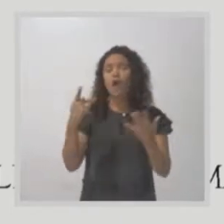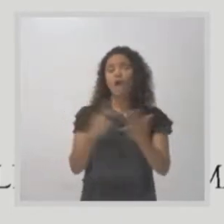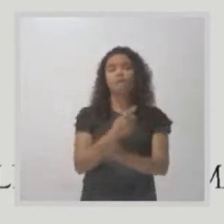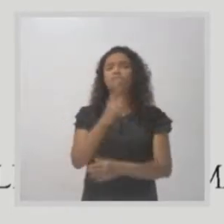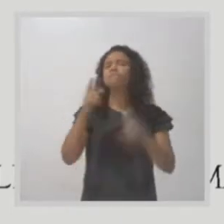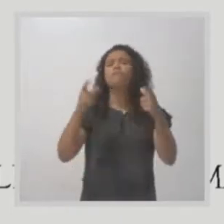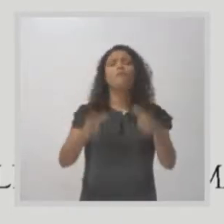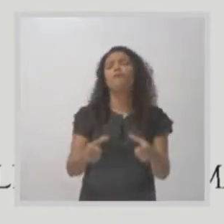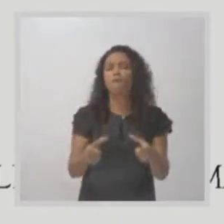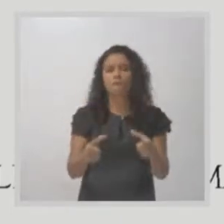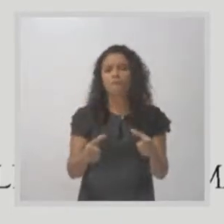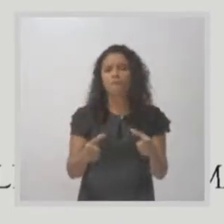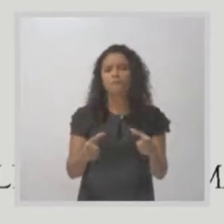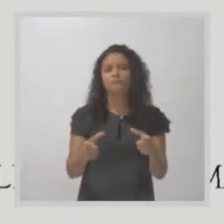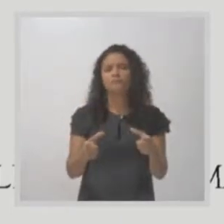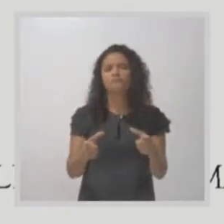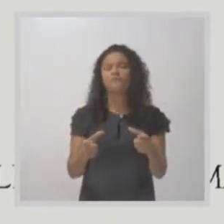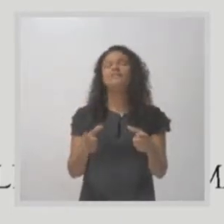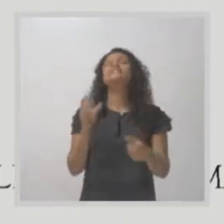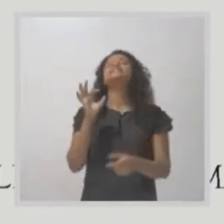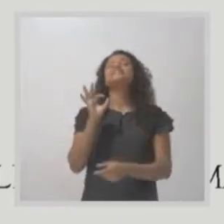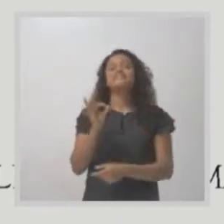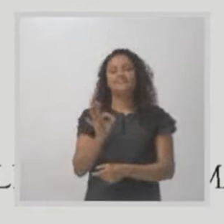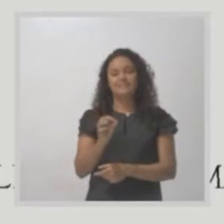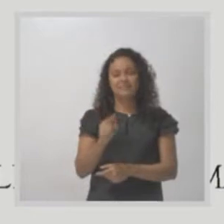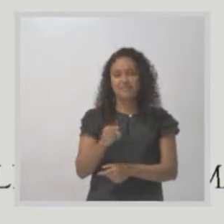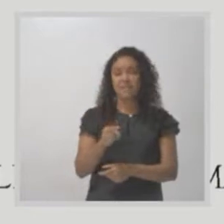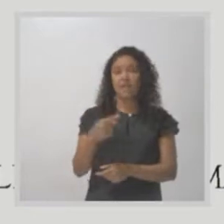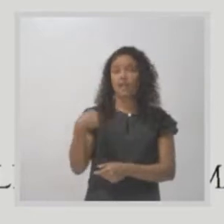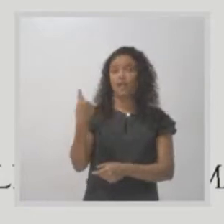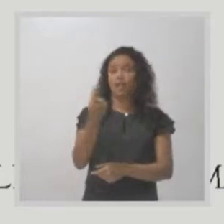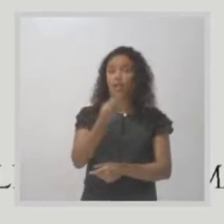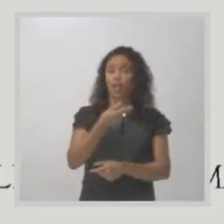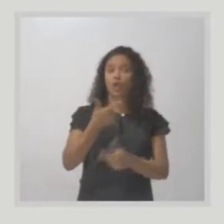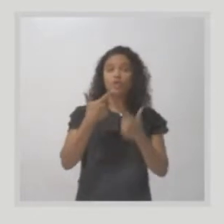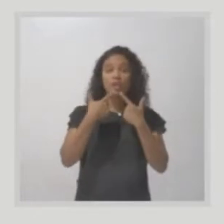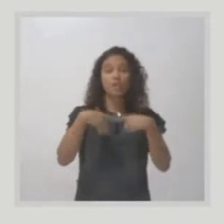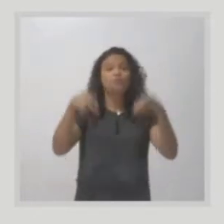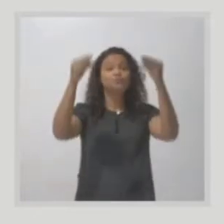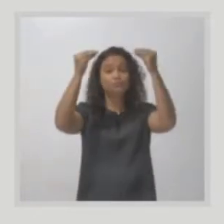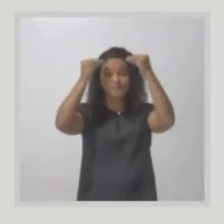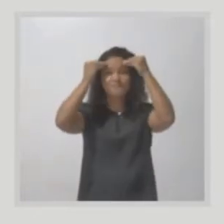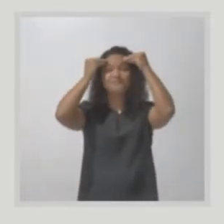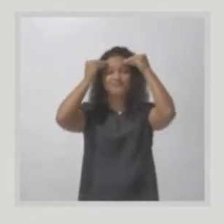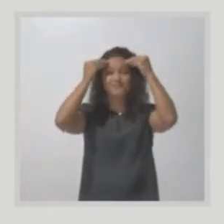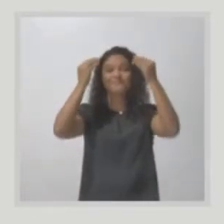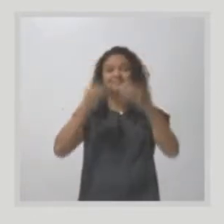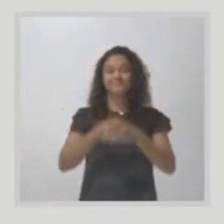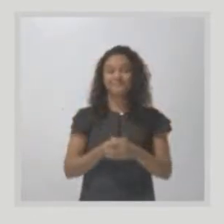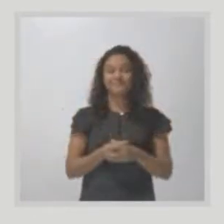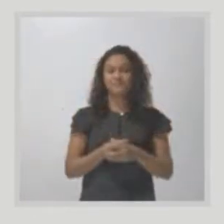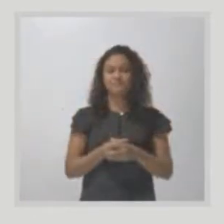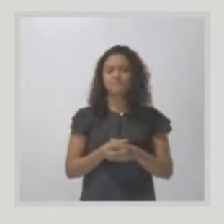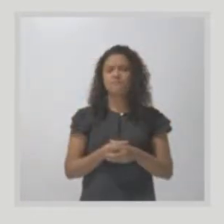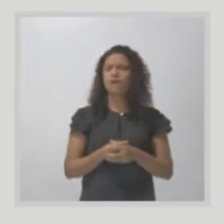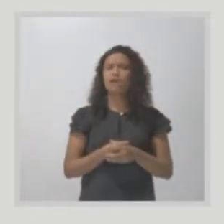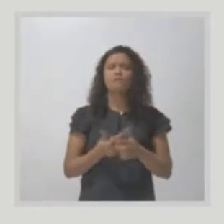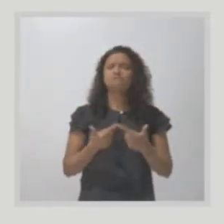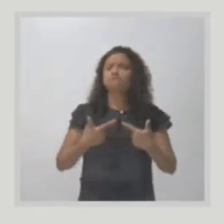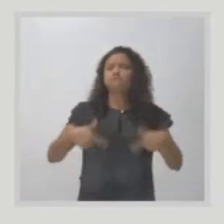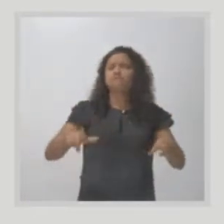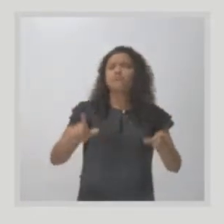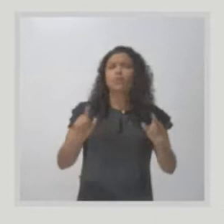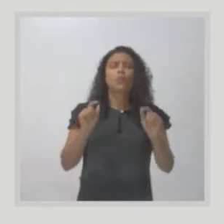aonde? Ocorre justamente na nossa linguagem. Tá? Mas o que são